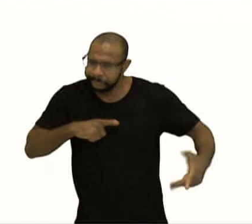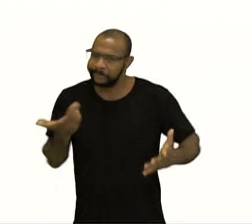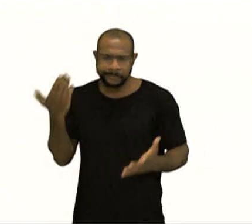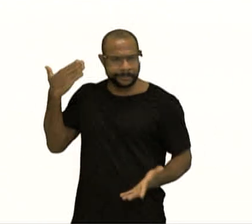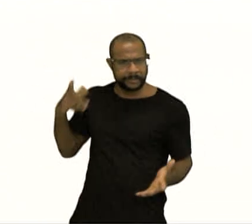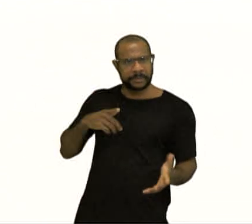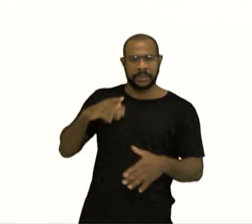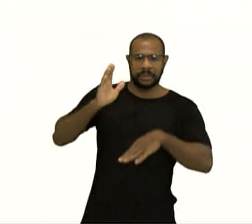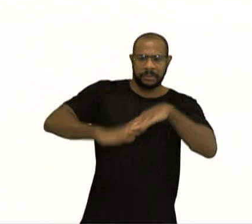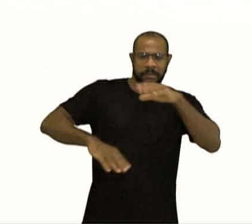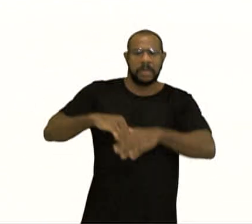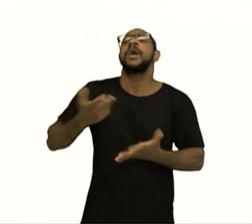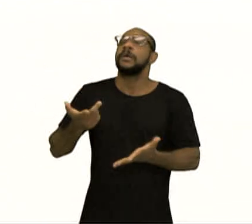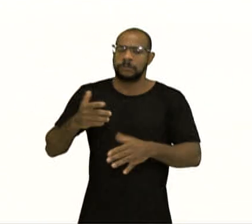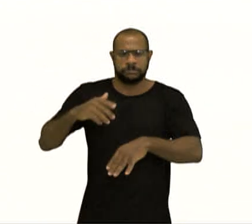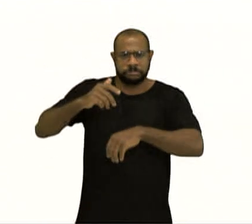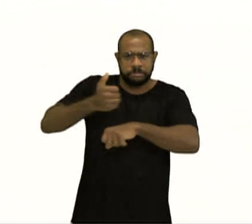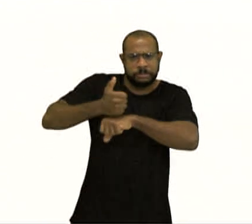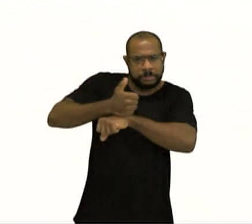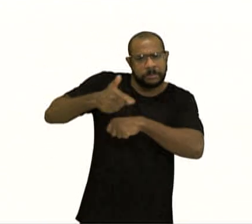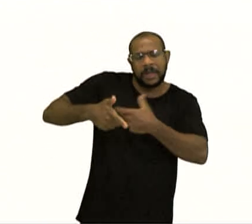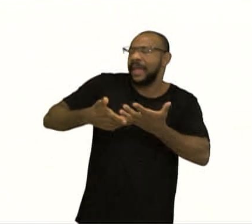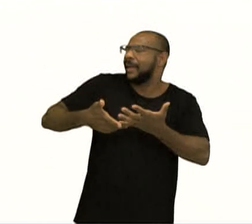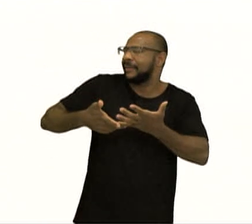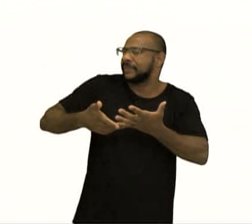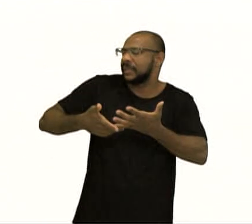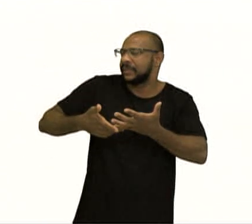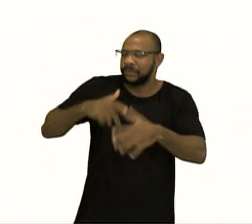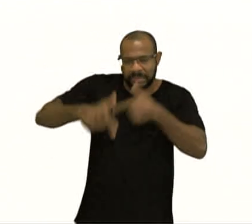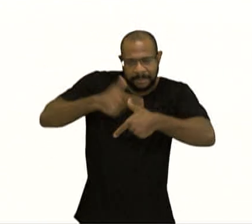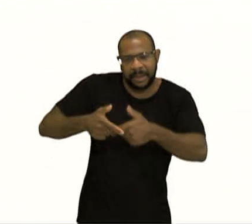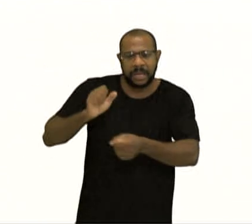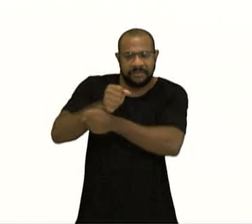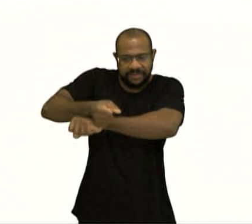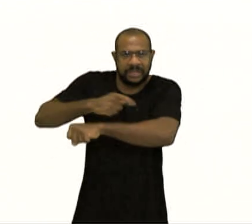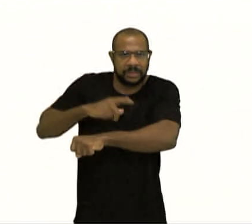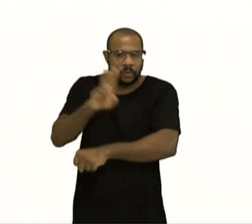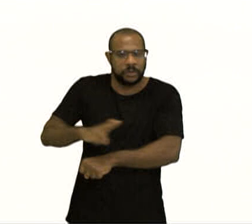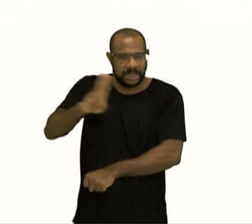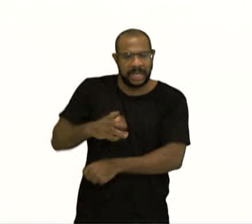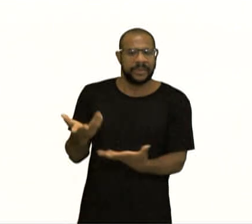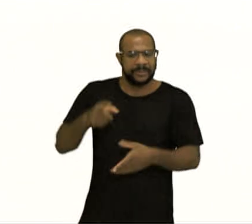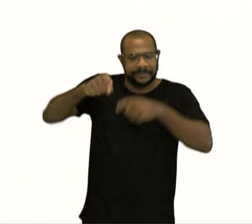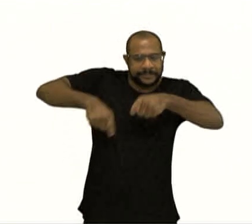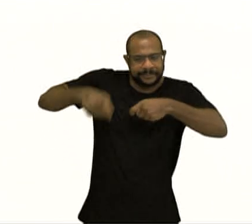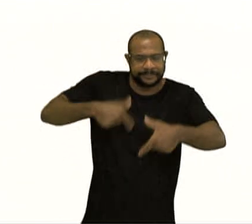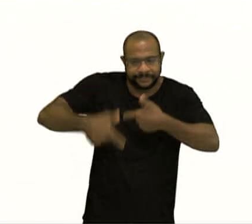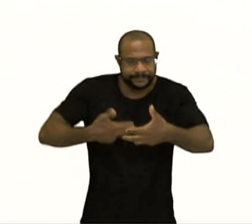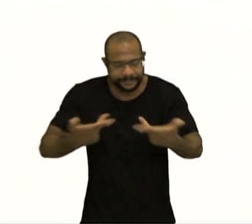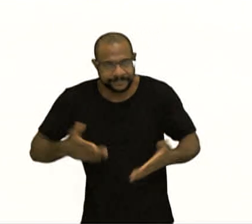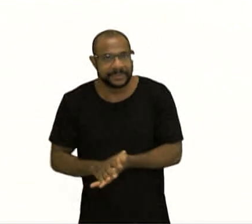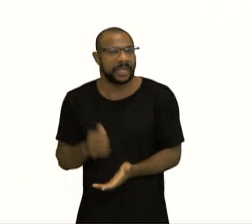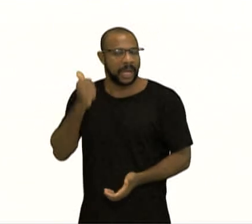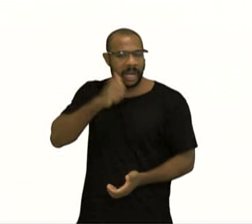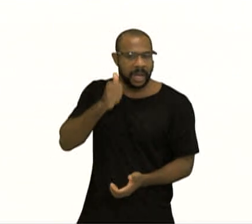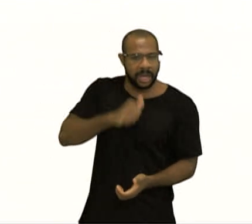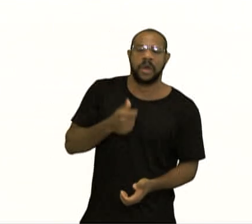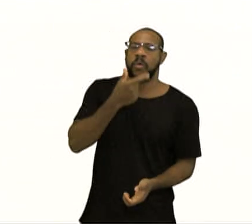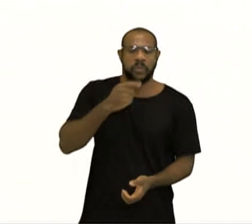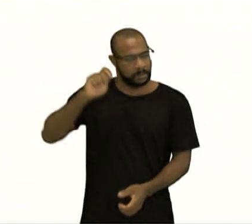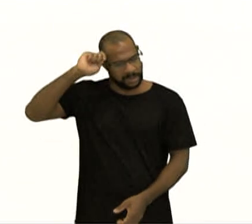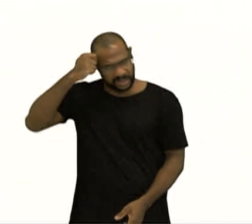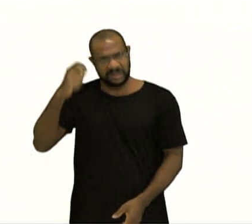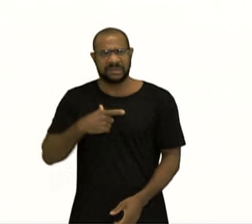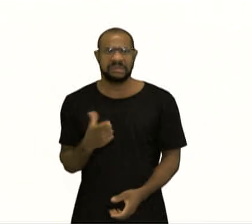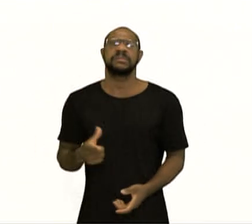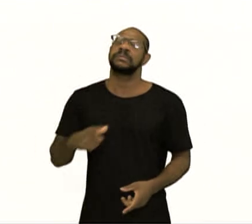que a mão de obra africana escravizada foi utilizada quase que exclusivamente nas lavouras. Os negros e negras escravizados no Brasil, eles